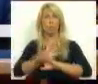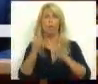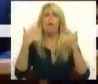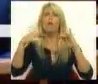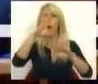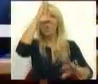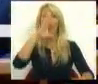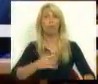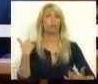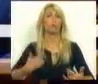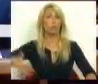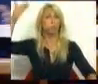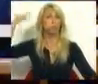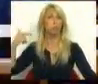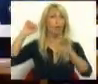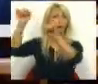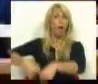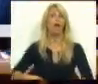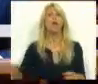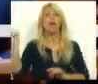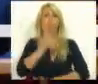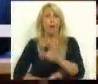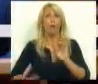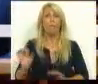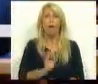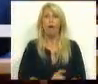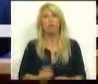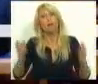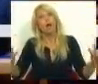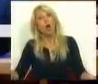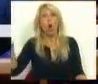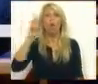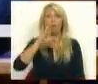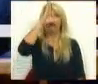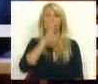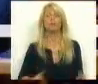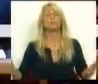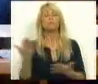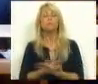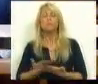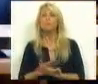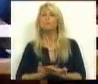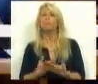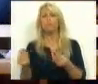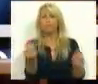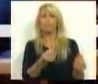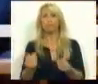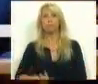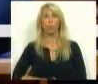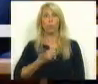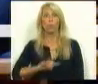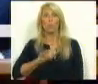abandonou a Europa. Mas ouvimos agora o Ministro da Economia que numa espécie de sobressalto